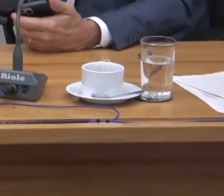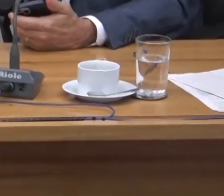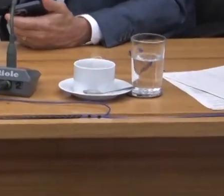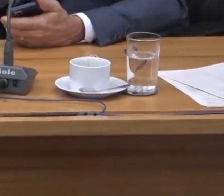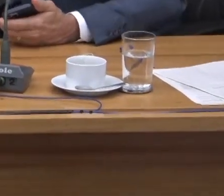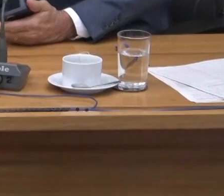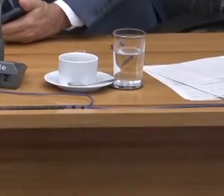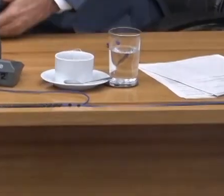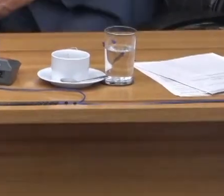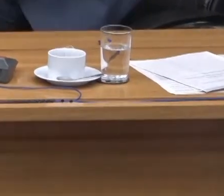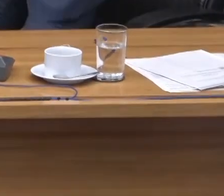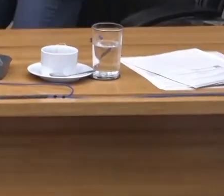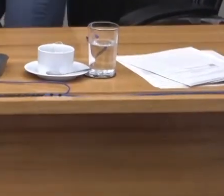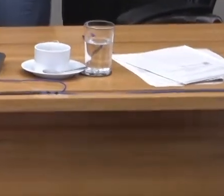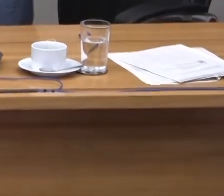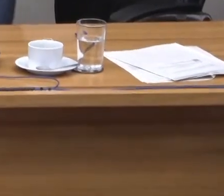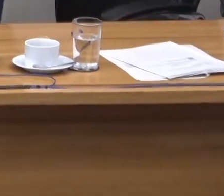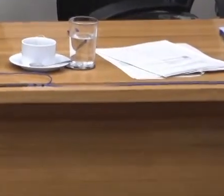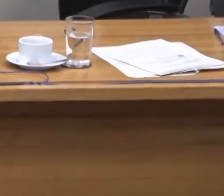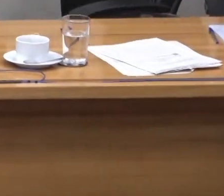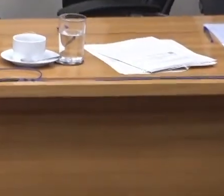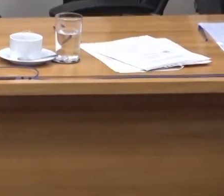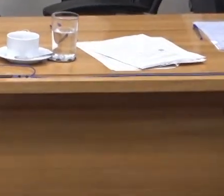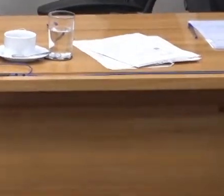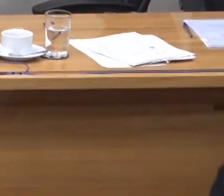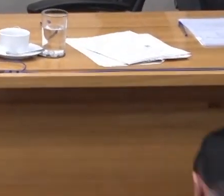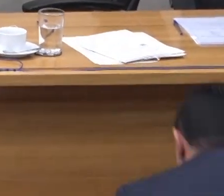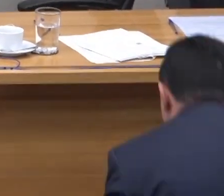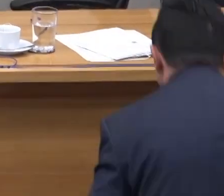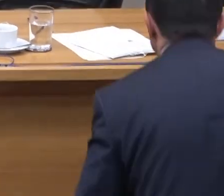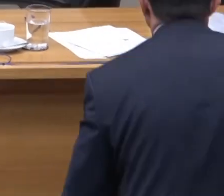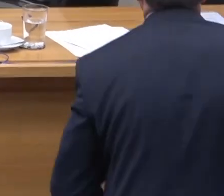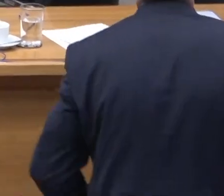12/09/2023 Deus abençoe a todos bom trabalho